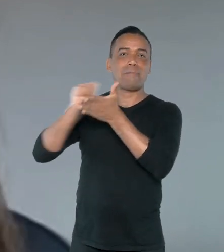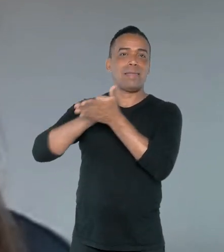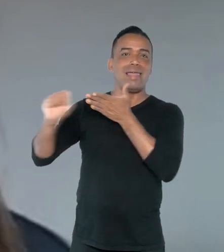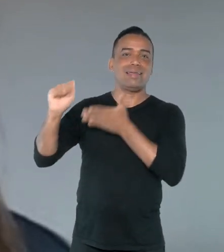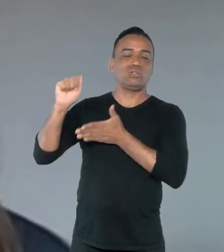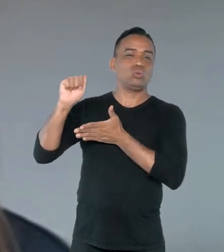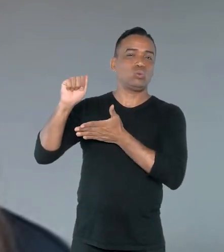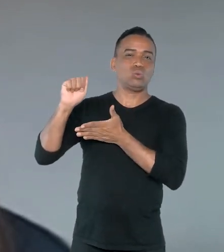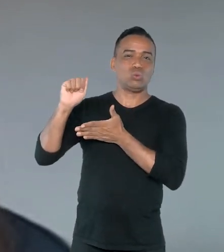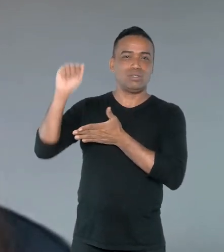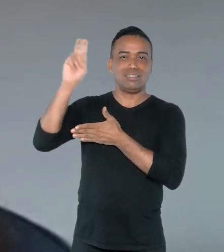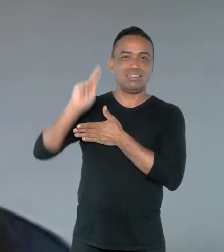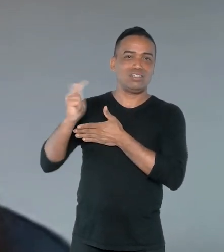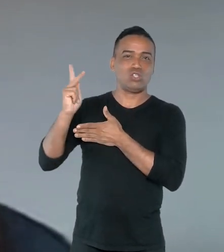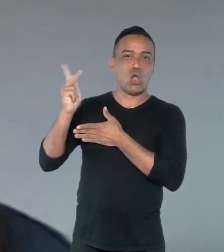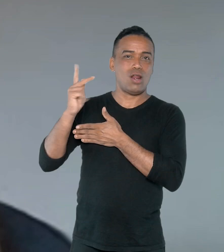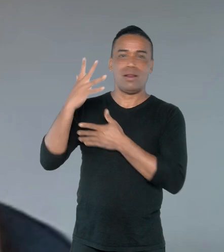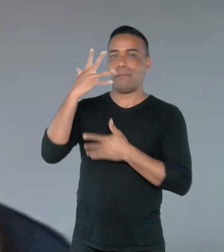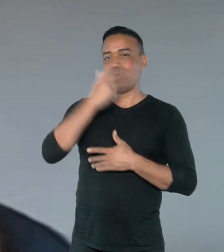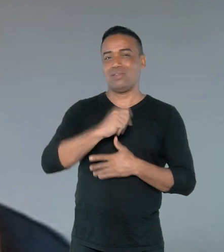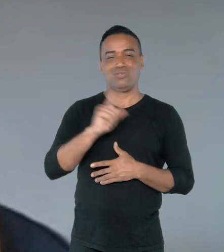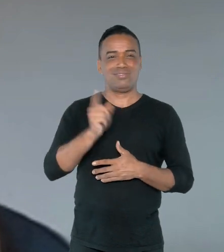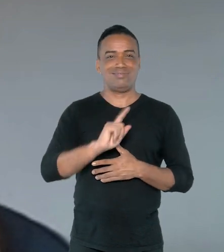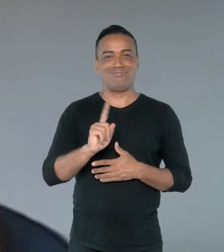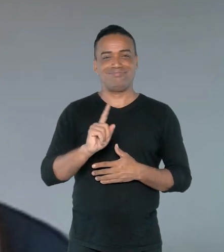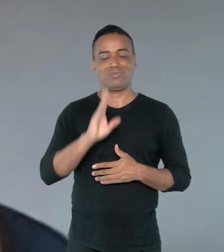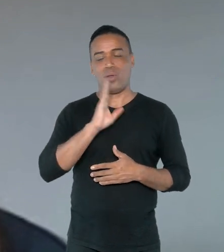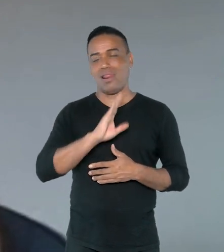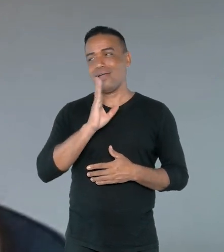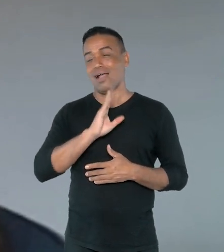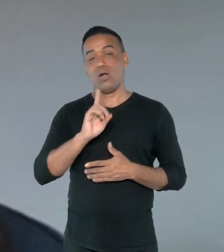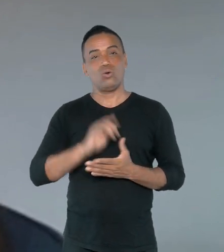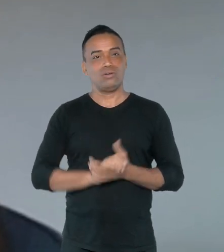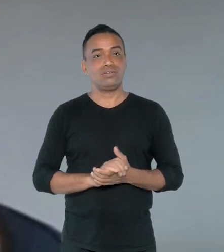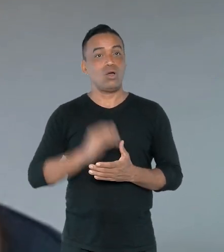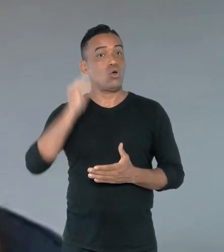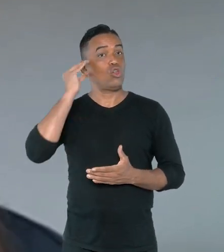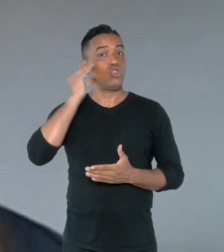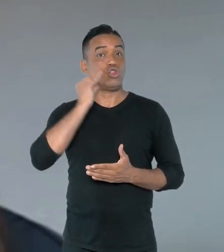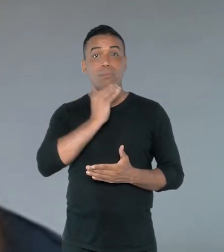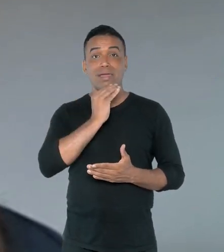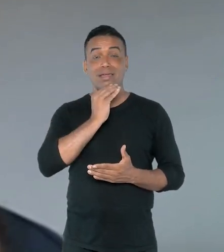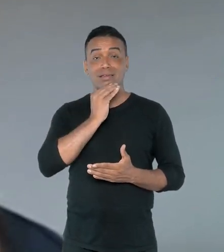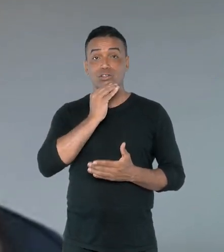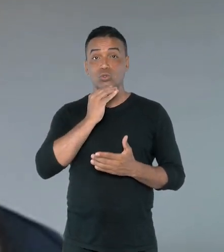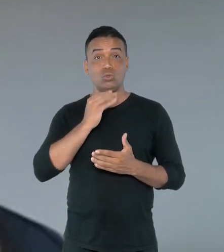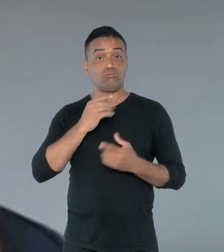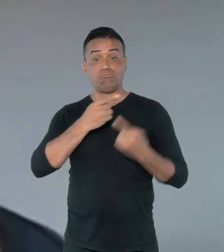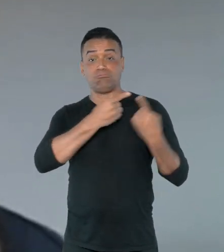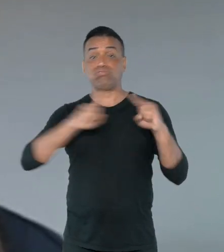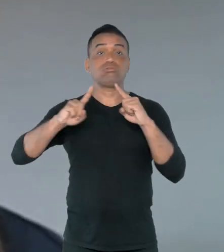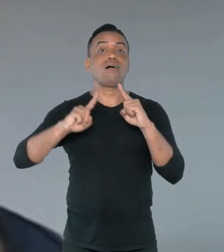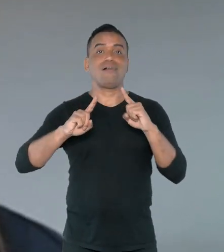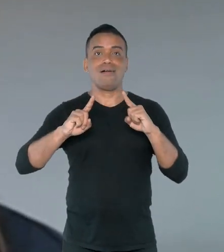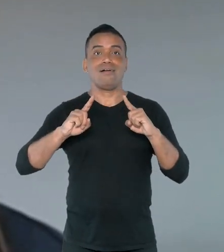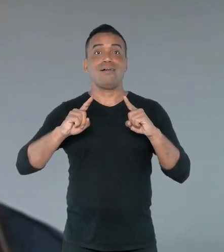não foi legal, né? Dom Pedro declarou guerra ao povo